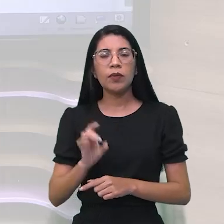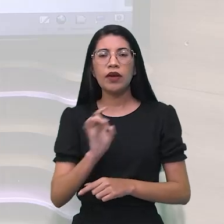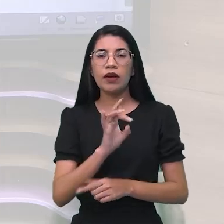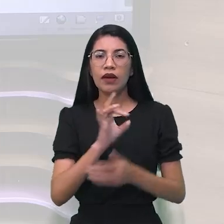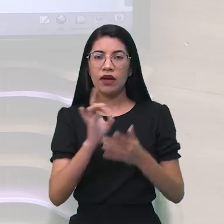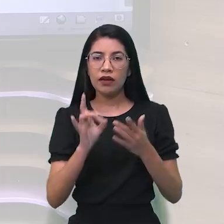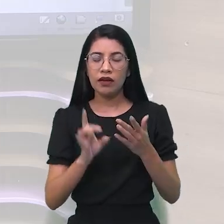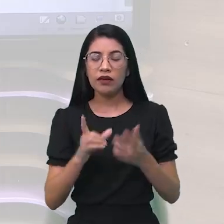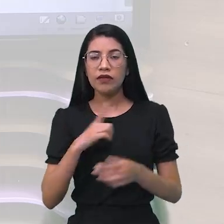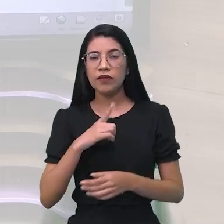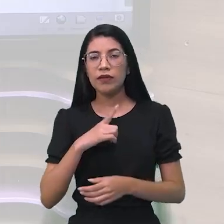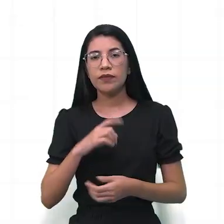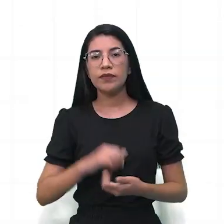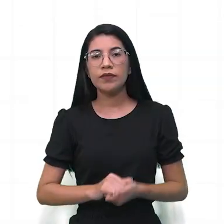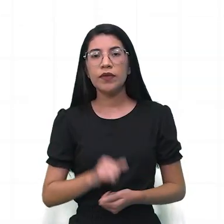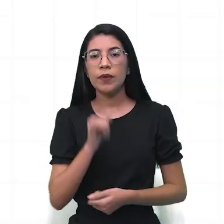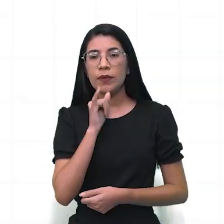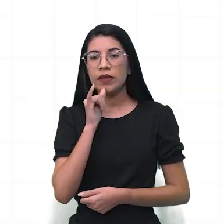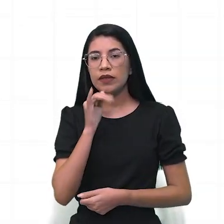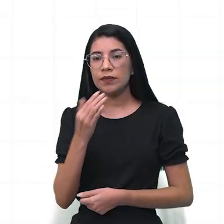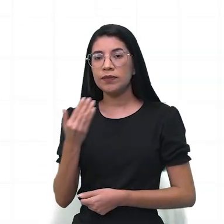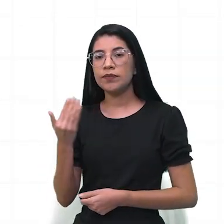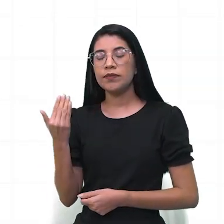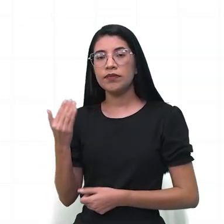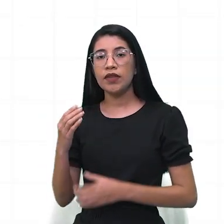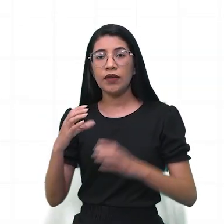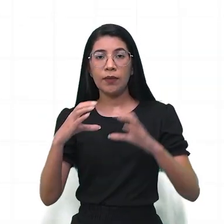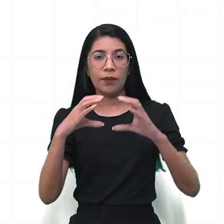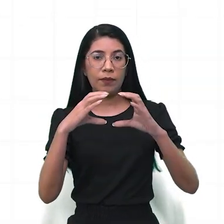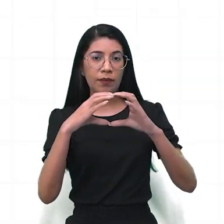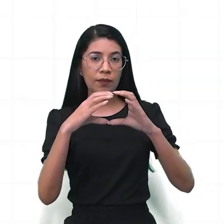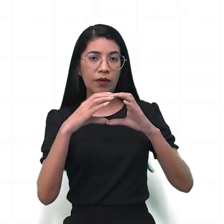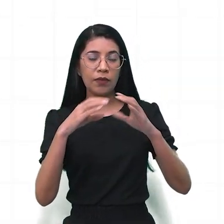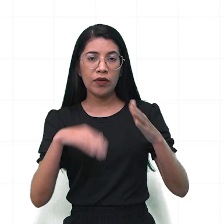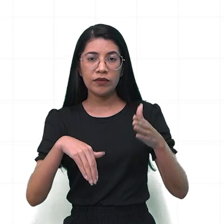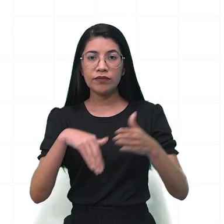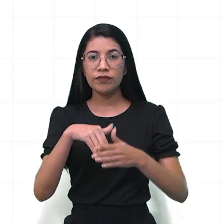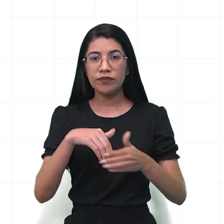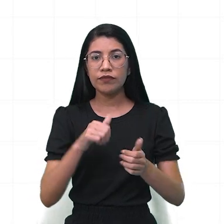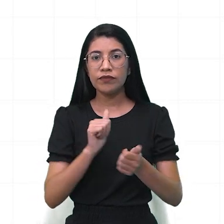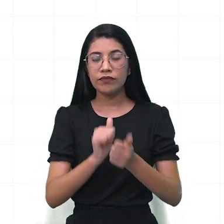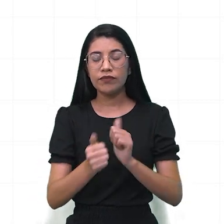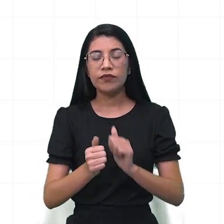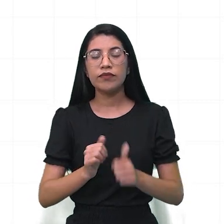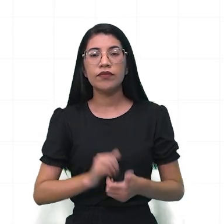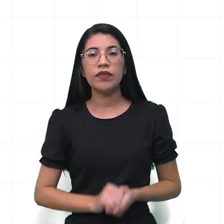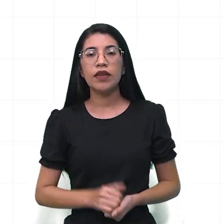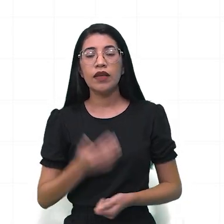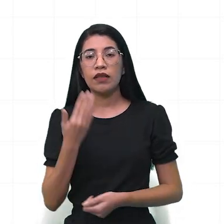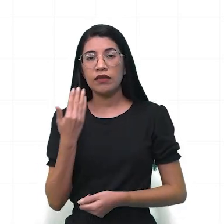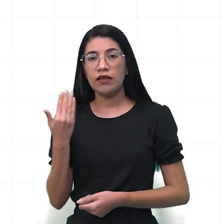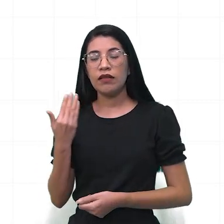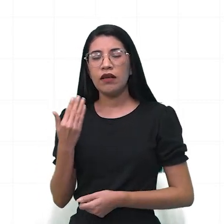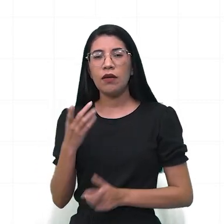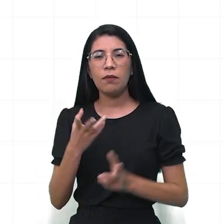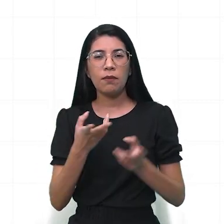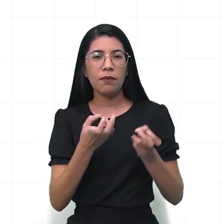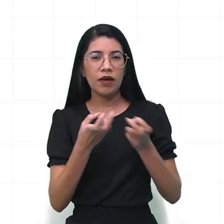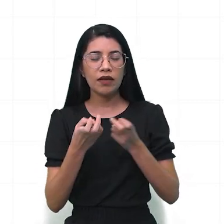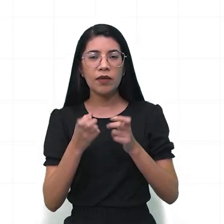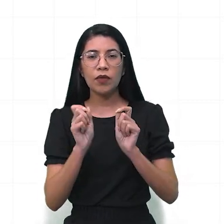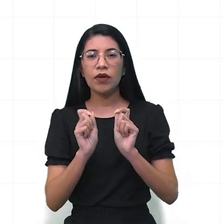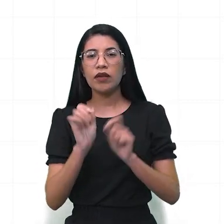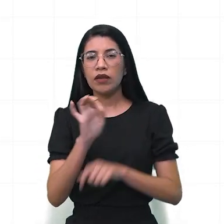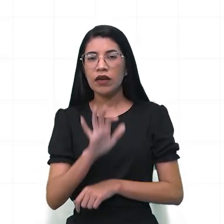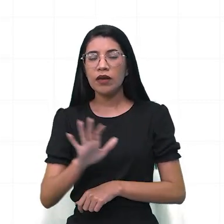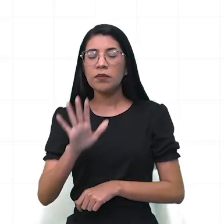Olha esse exemplo na nossa próxima cartela. Nós temos aí uma bola de futebol. Então aqui na bola de futebol a gente consegue observar